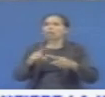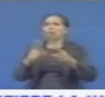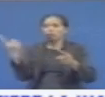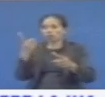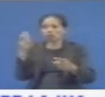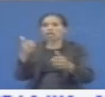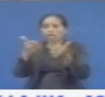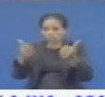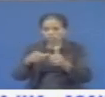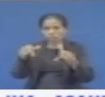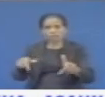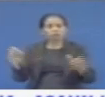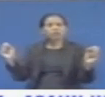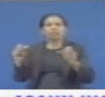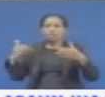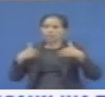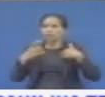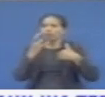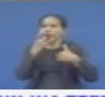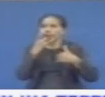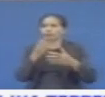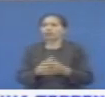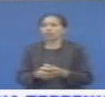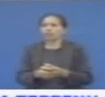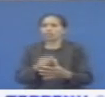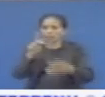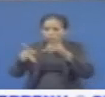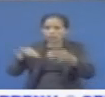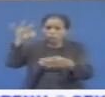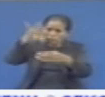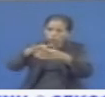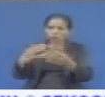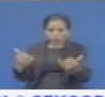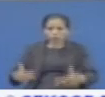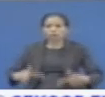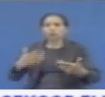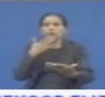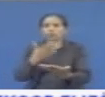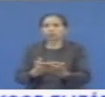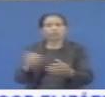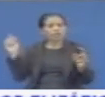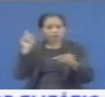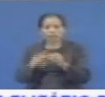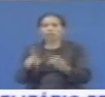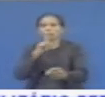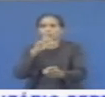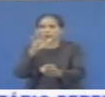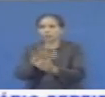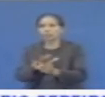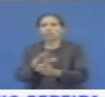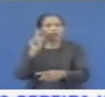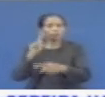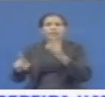dele. Povo nem botos nem uma agora não ser morris dia. E tamba nem que ser lali que promete tang, ser lali que colhe